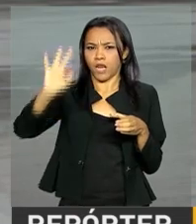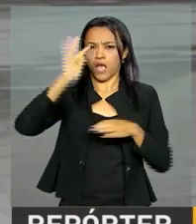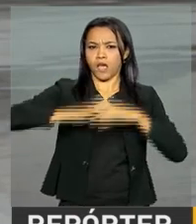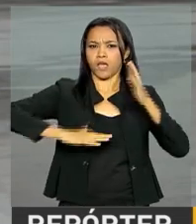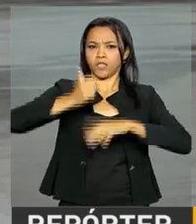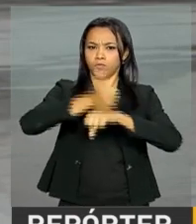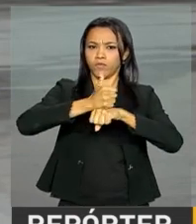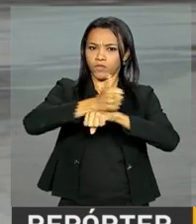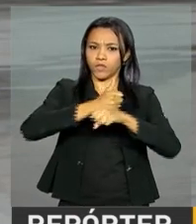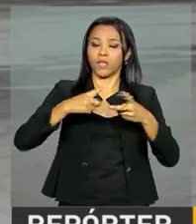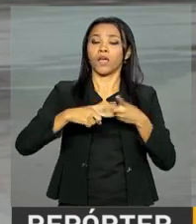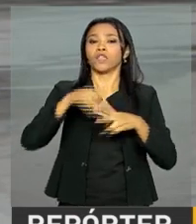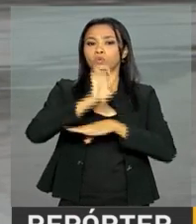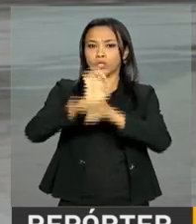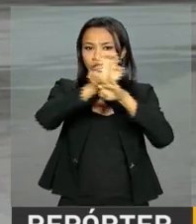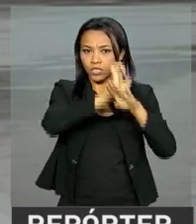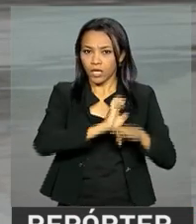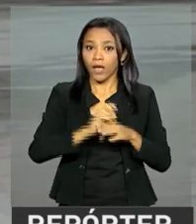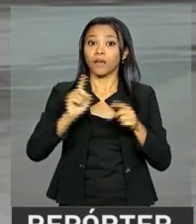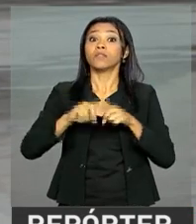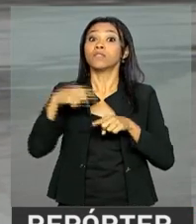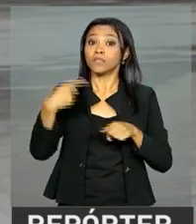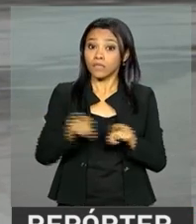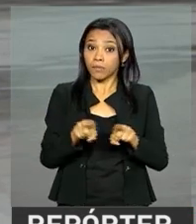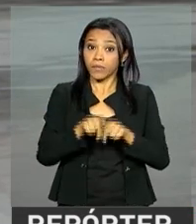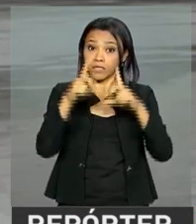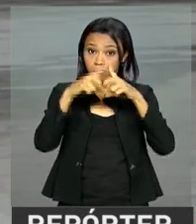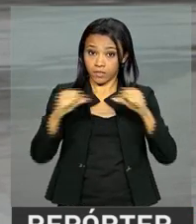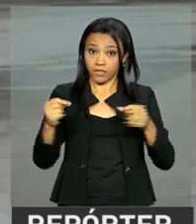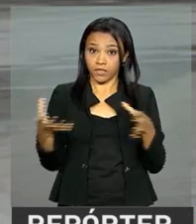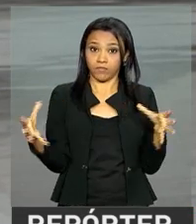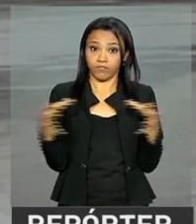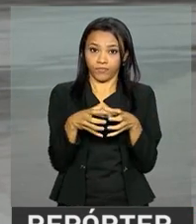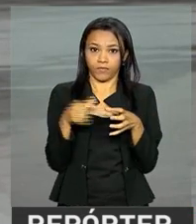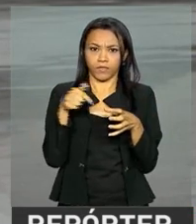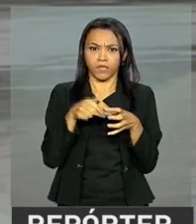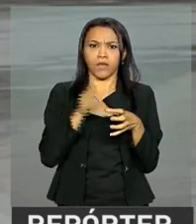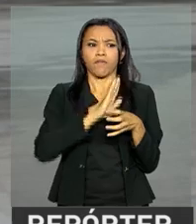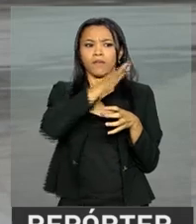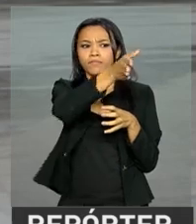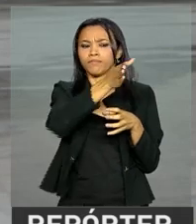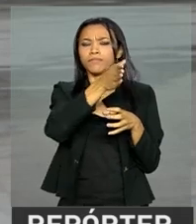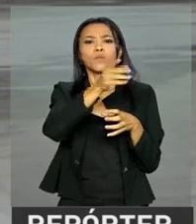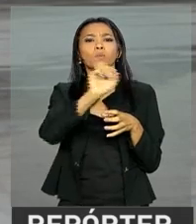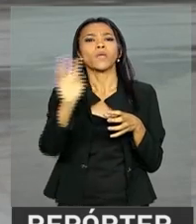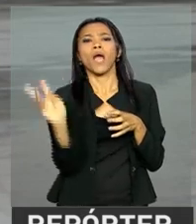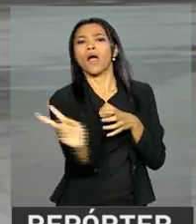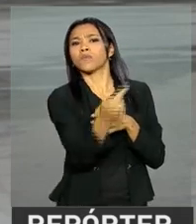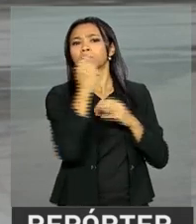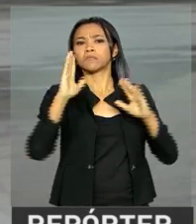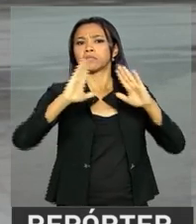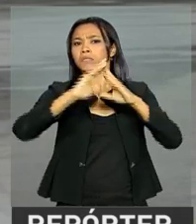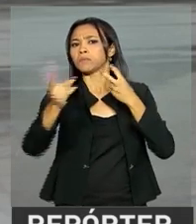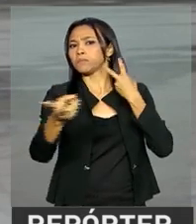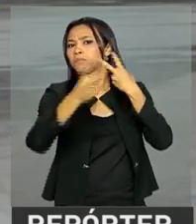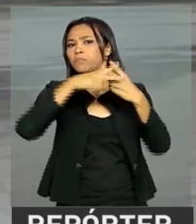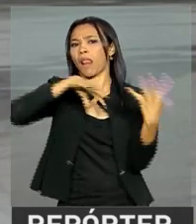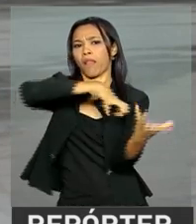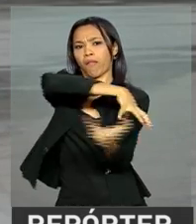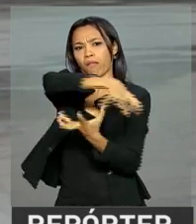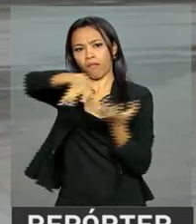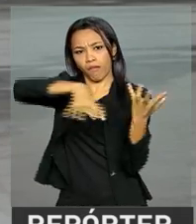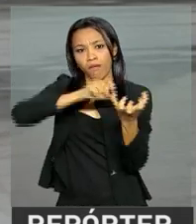estaduais e do Distrito Federal que vão trabalhar no controle de distúrbios em situações ex Ordinárias de crise nos